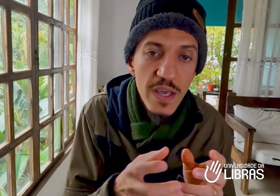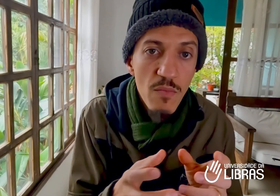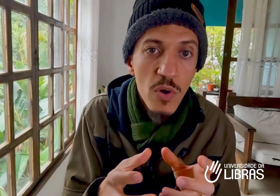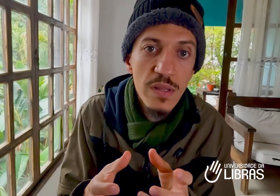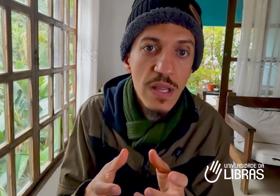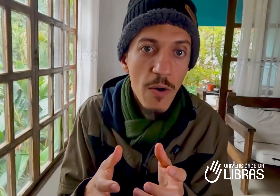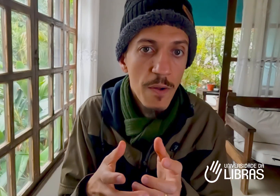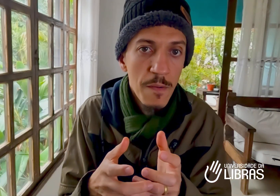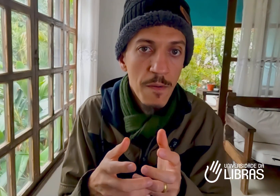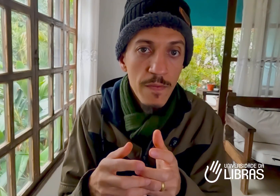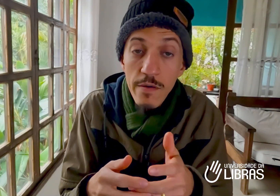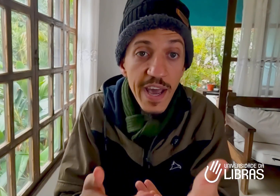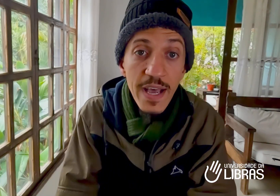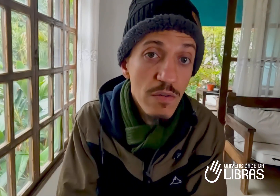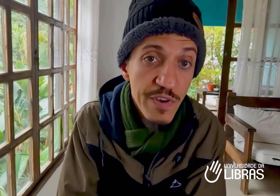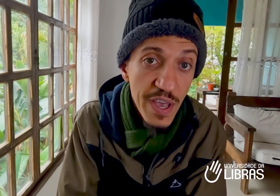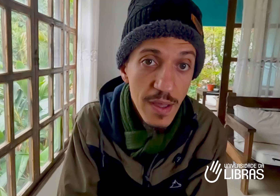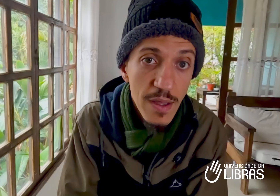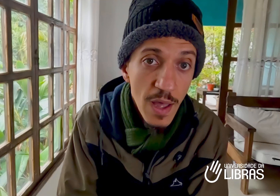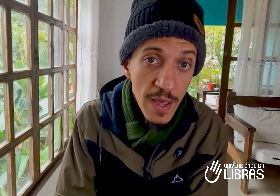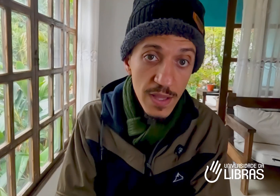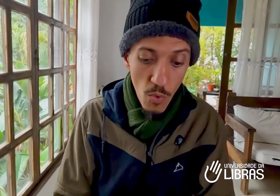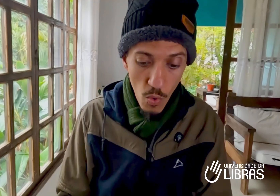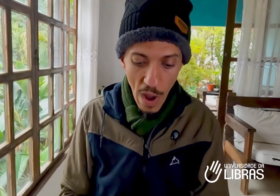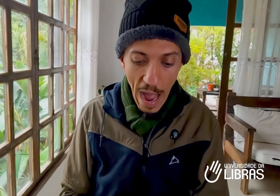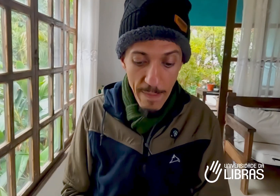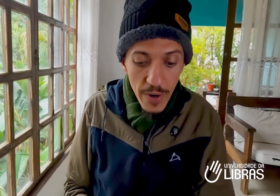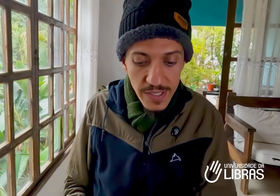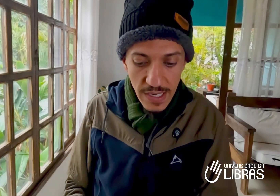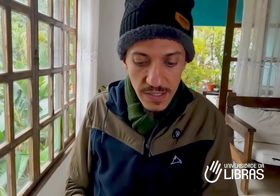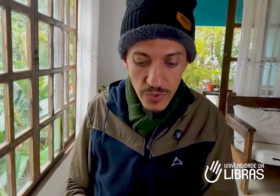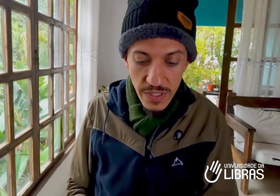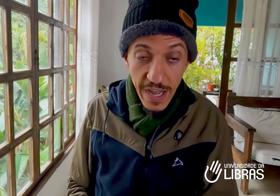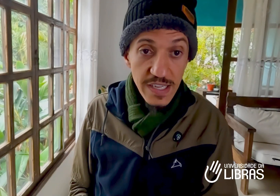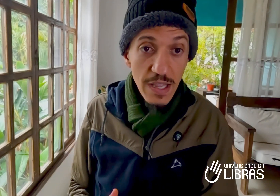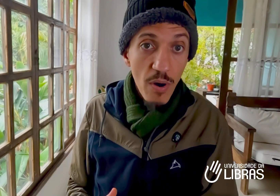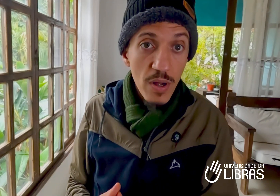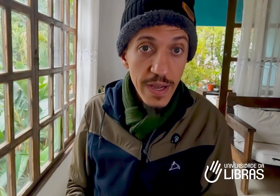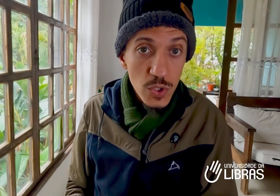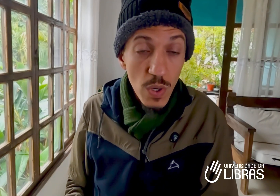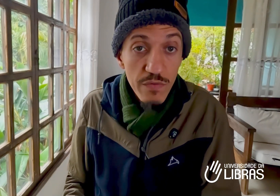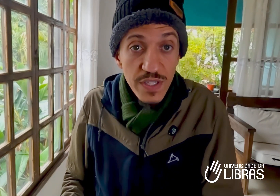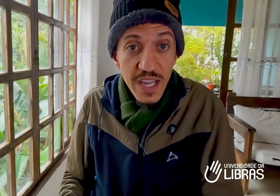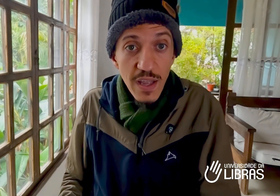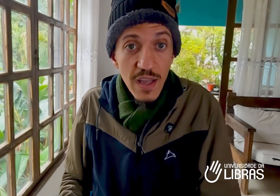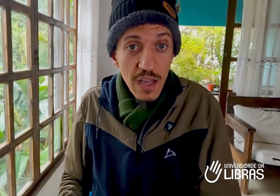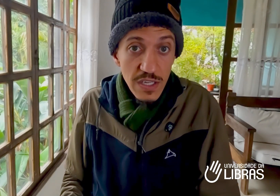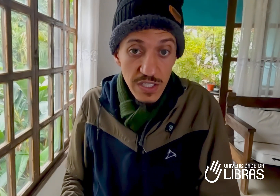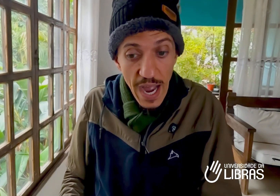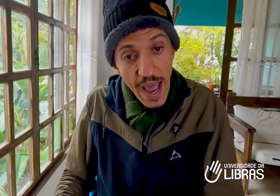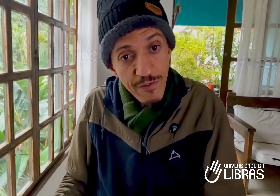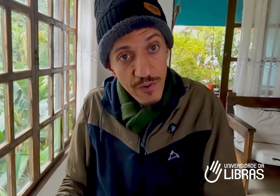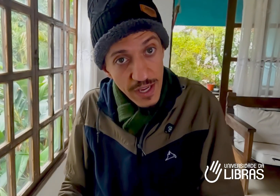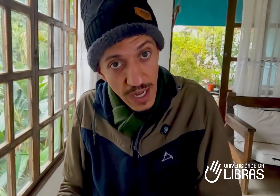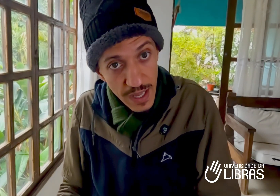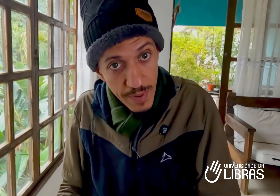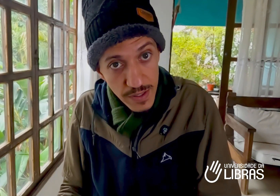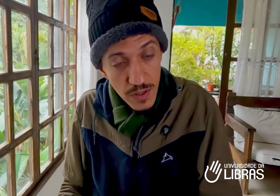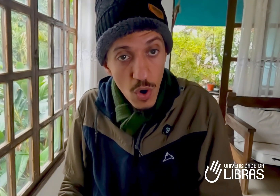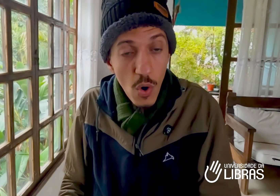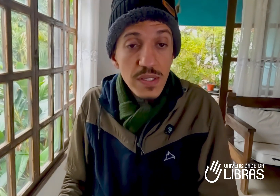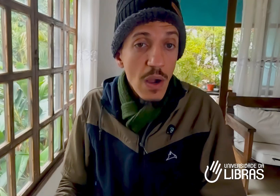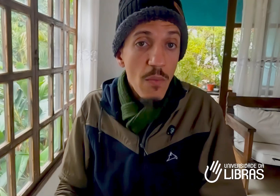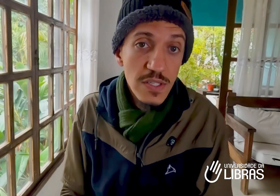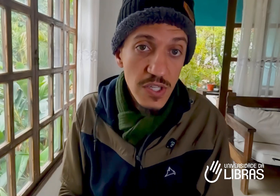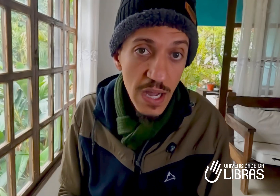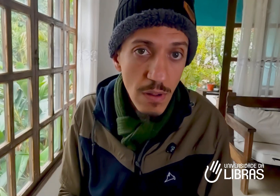como é que monta e tal, não vai resolver. Então, a memorização dos sinais é importante quando você já é fluente na Libras